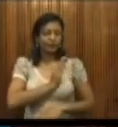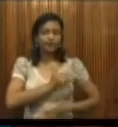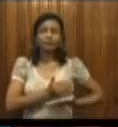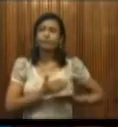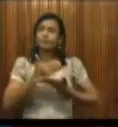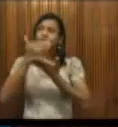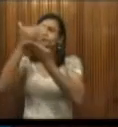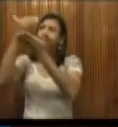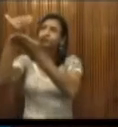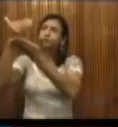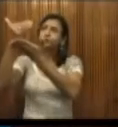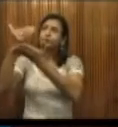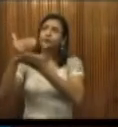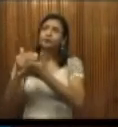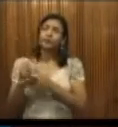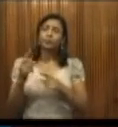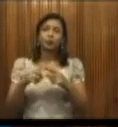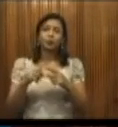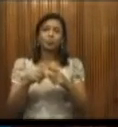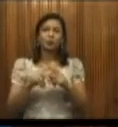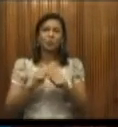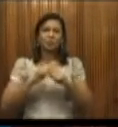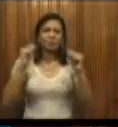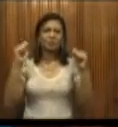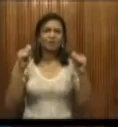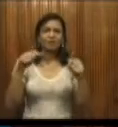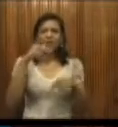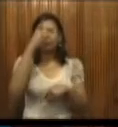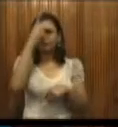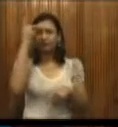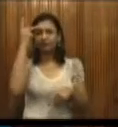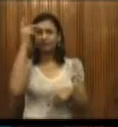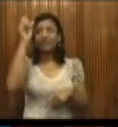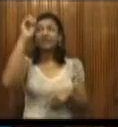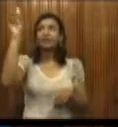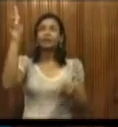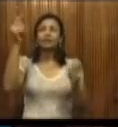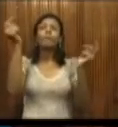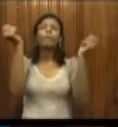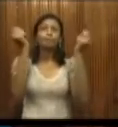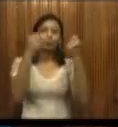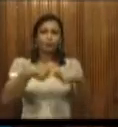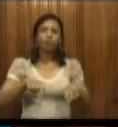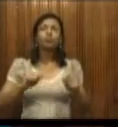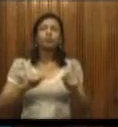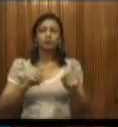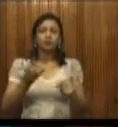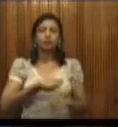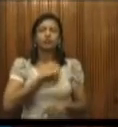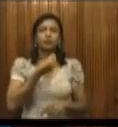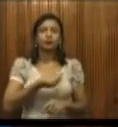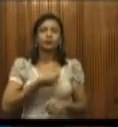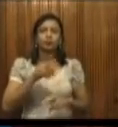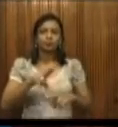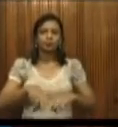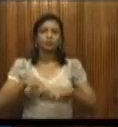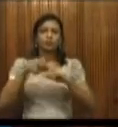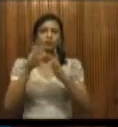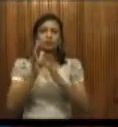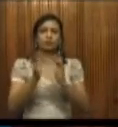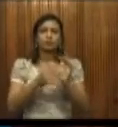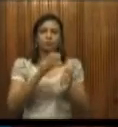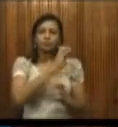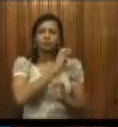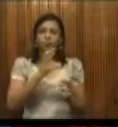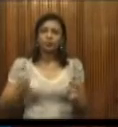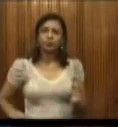Ele. Porque aquilo que é impossível para você, Deus vai tornar possível em sua vida através de Jesus Cristo. Deus